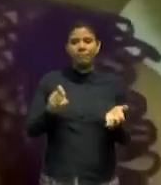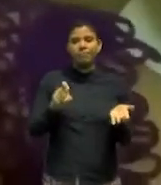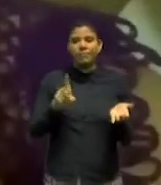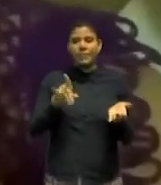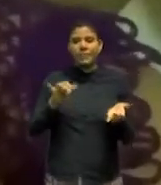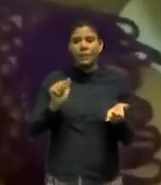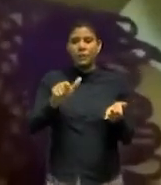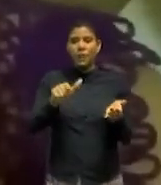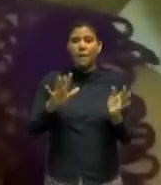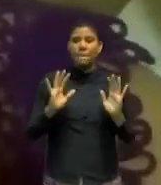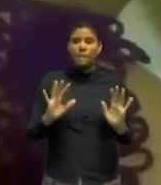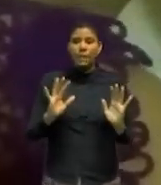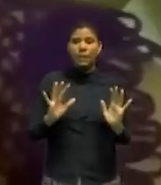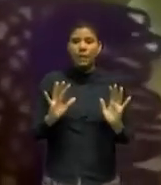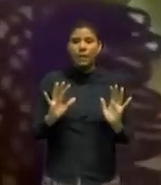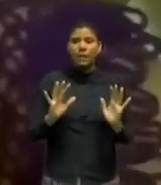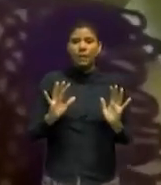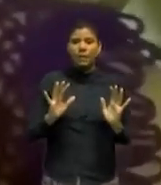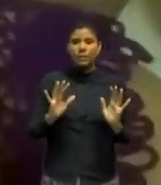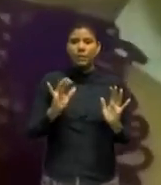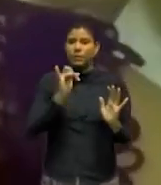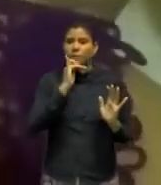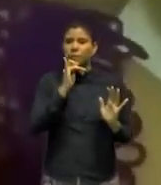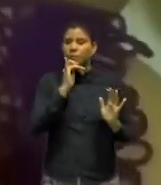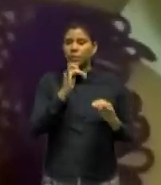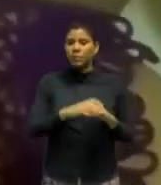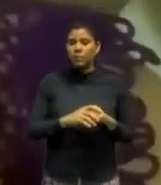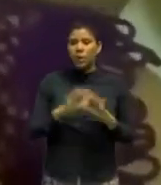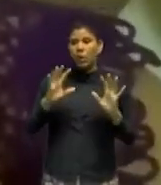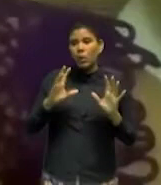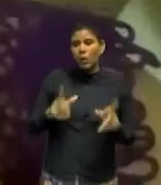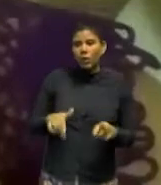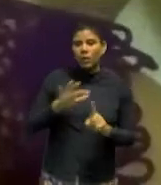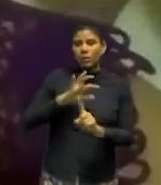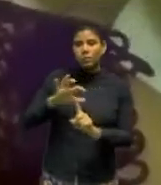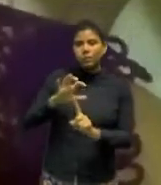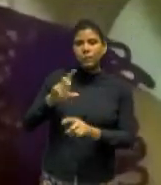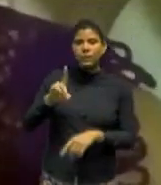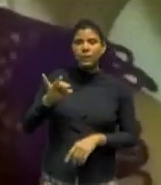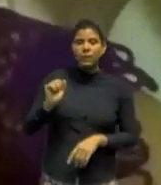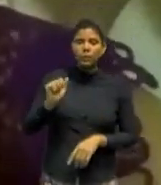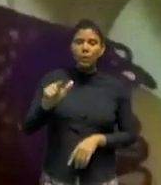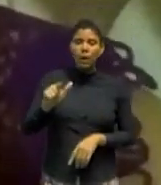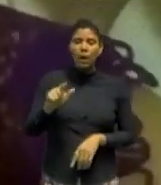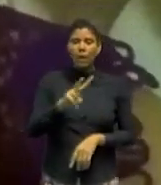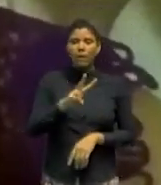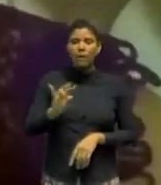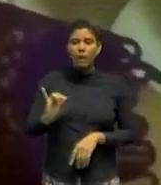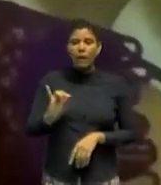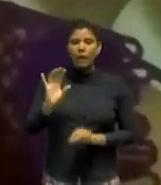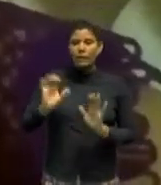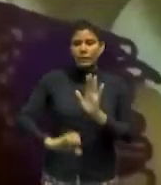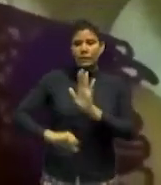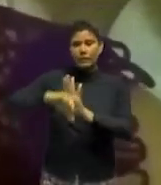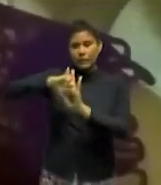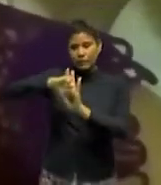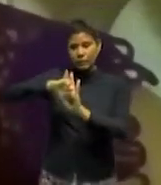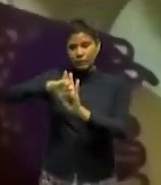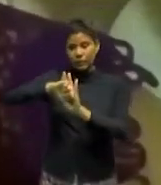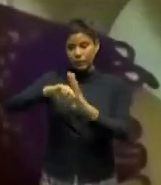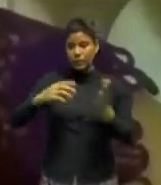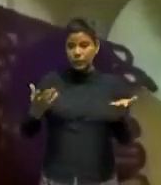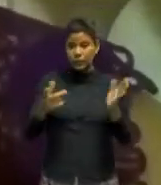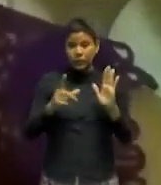nem toda prática de assédio sexual necessariamente vai se caracterizar como um crime de assédio sexual previsto no